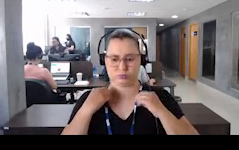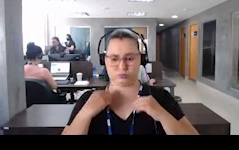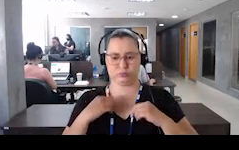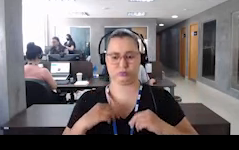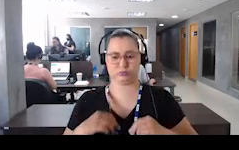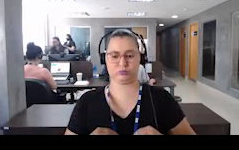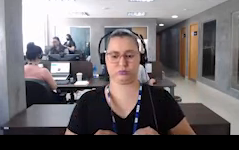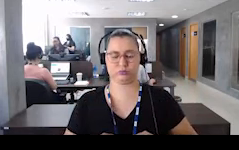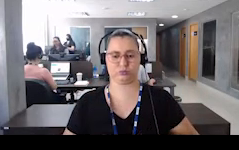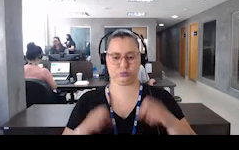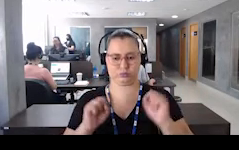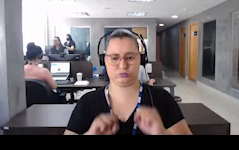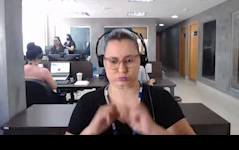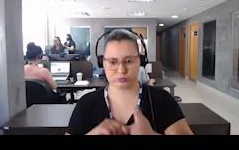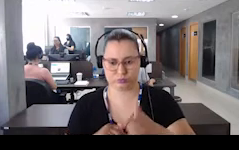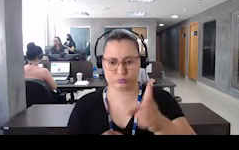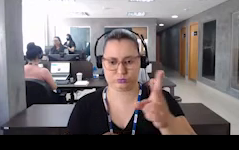Eu posso continuar aqui.